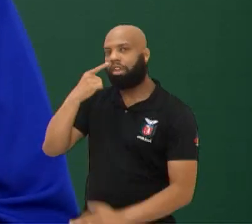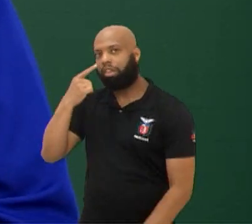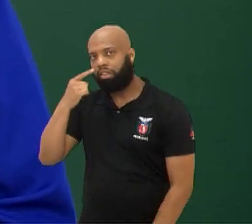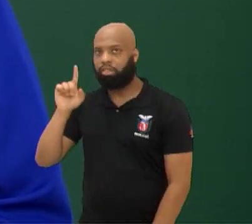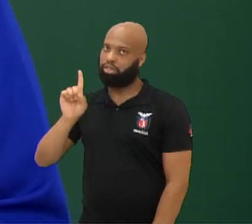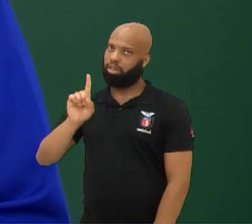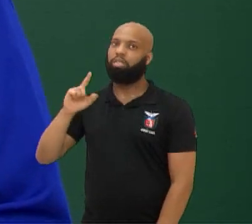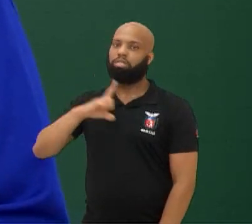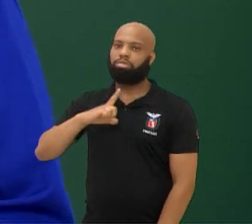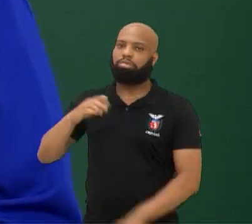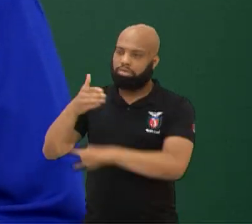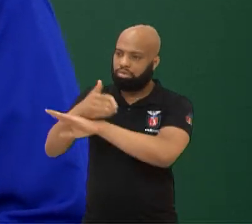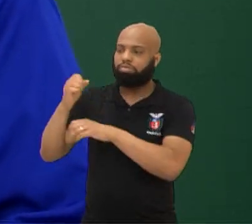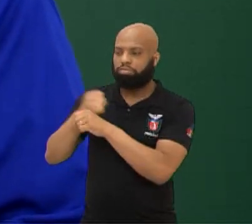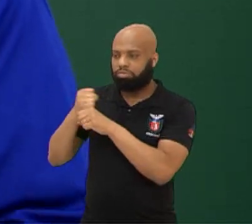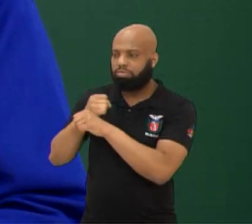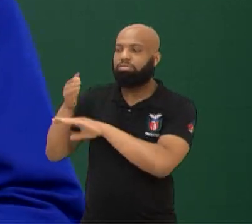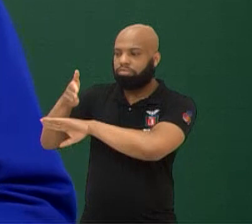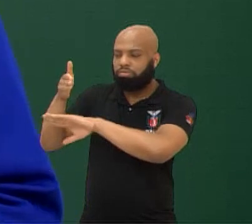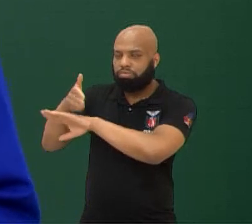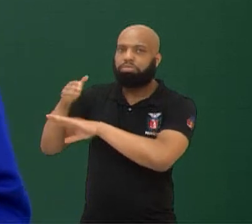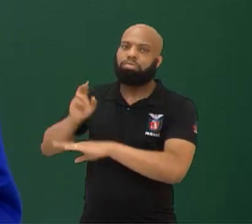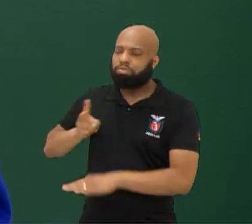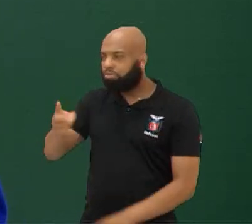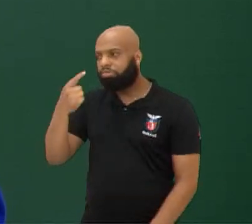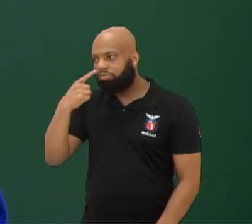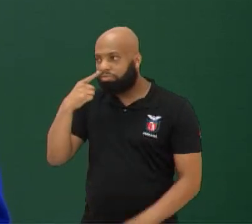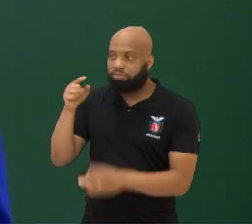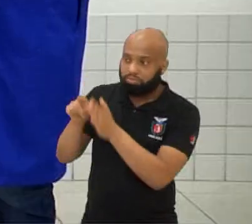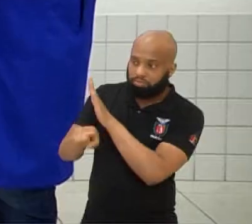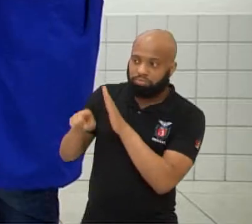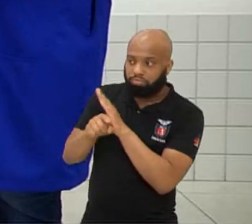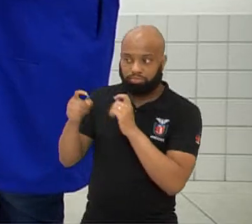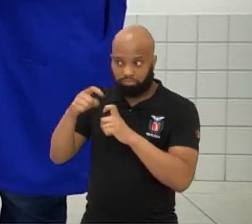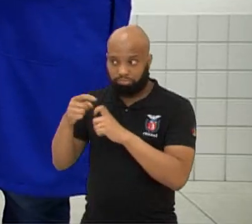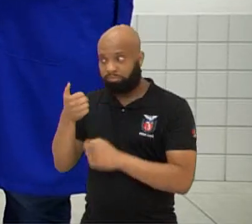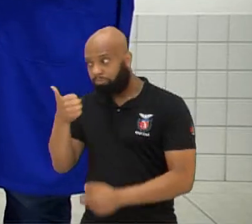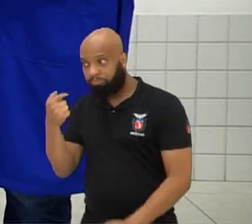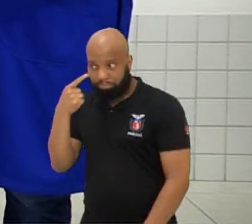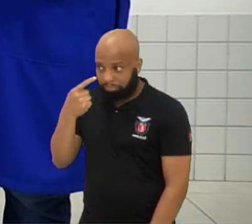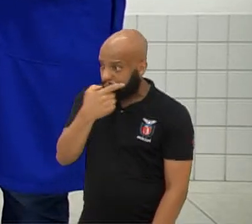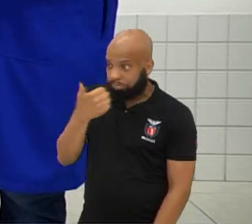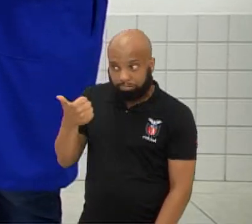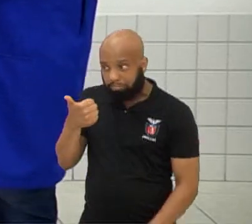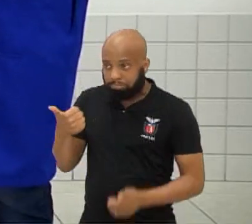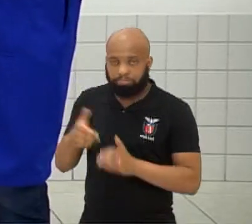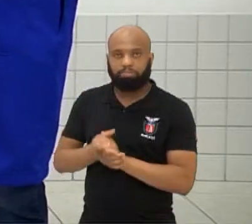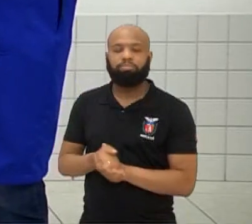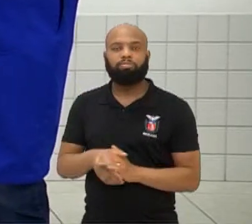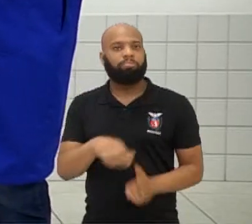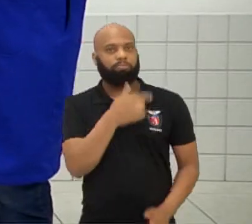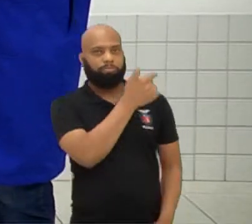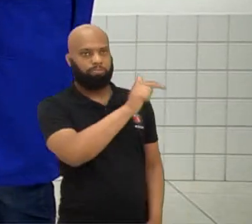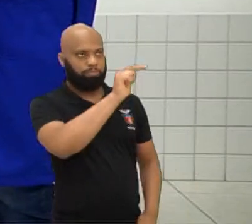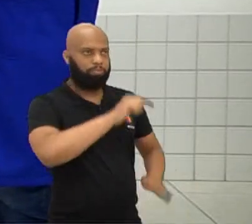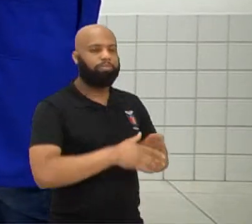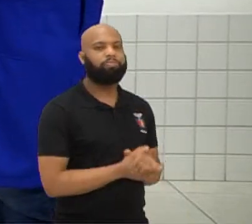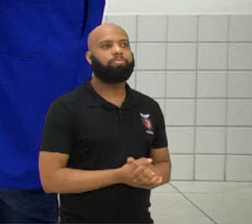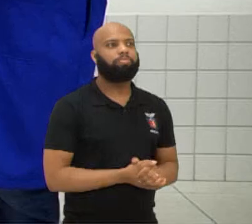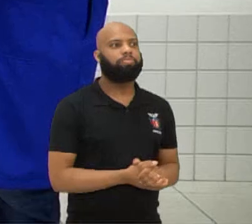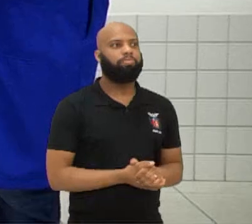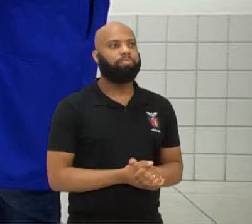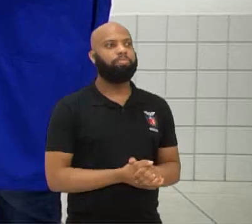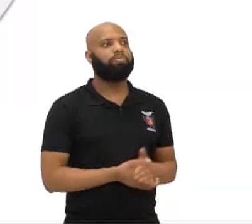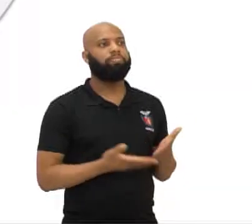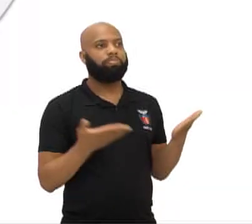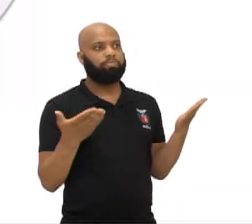É importante, anualmente, você estar investigando no oftalmo. Vamos então à próxima ali, professor?